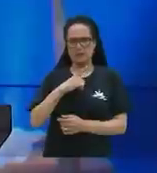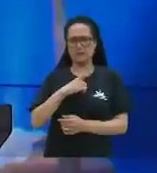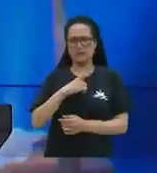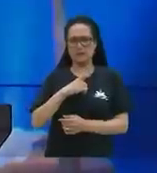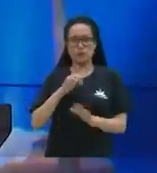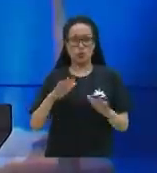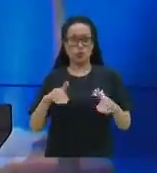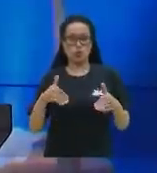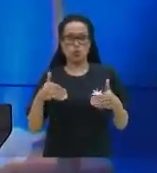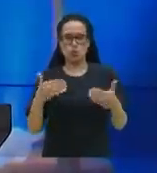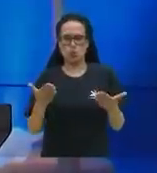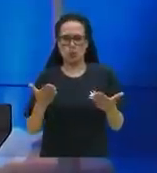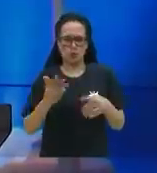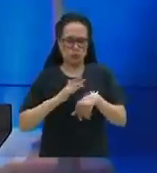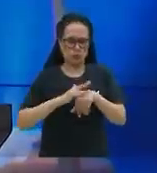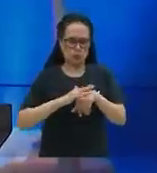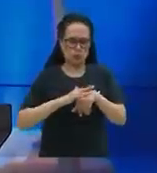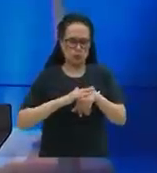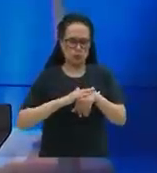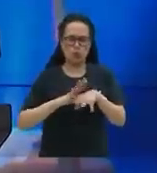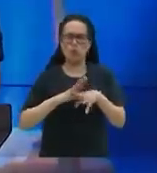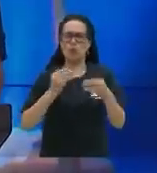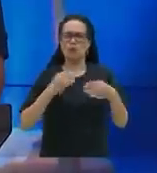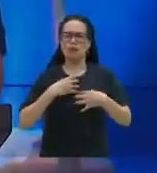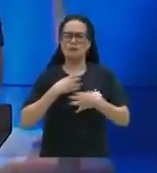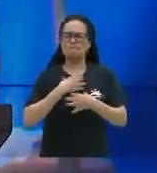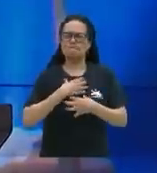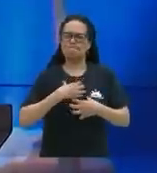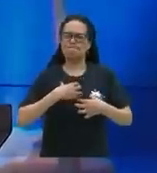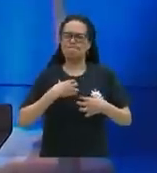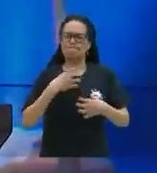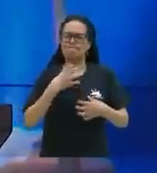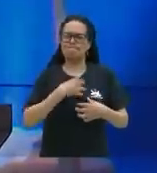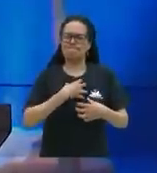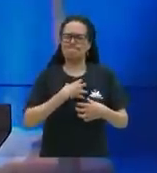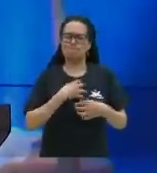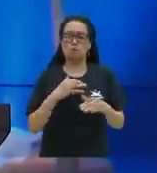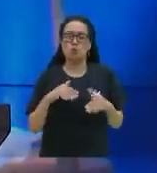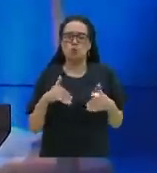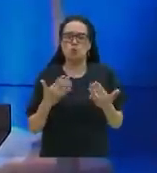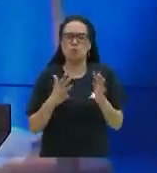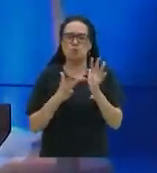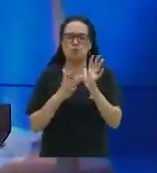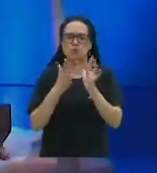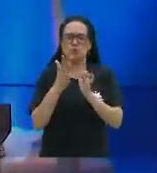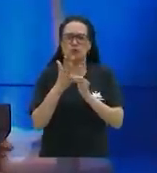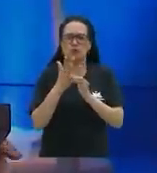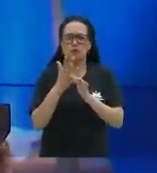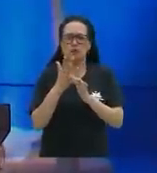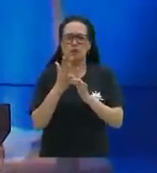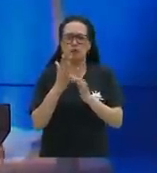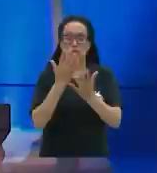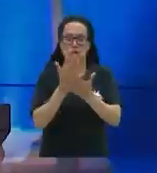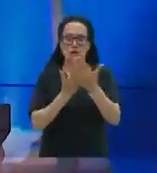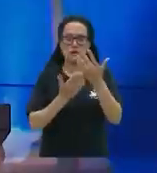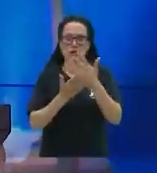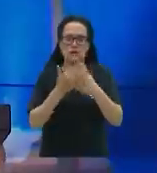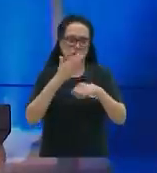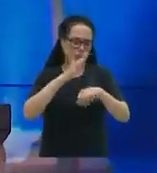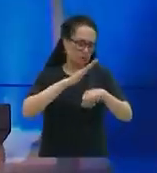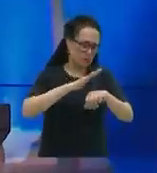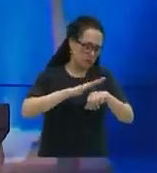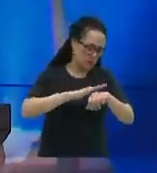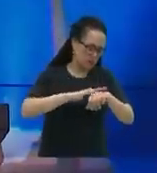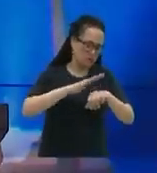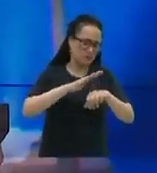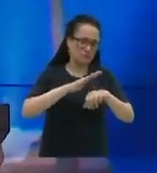mágoa, quando ele pousa a mão numa pessoa que já não quer mais viver e pensa em